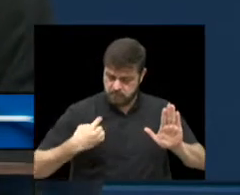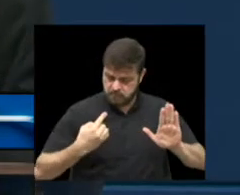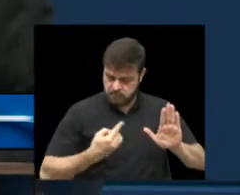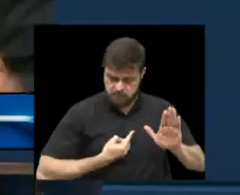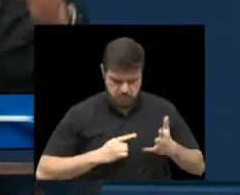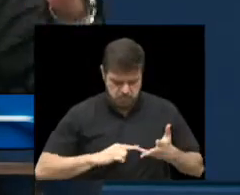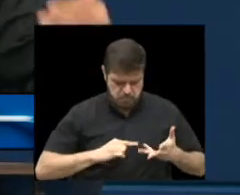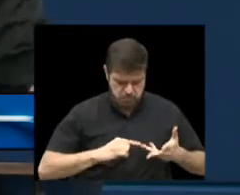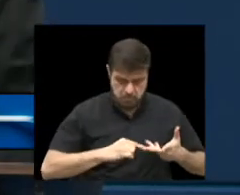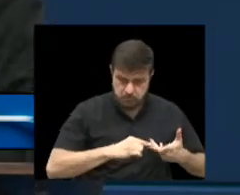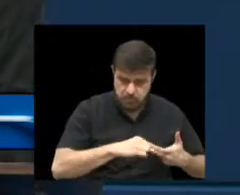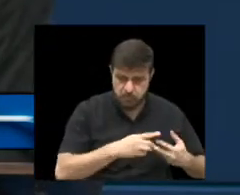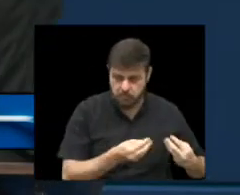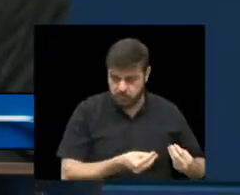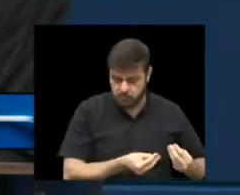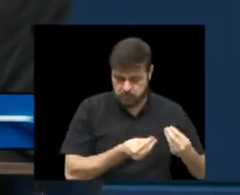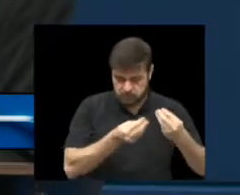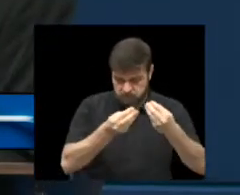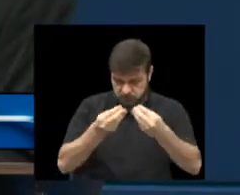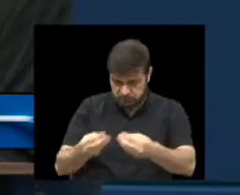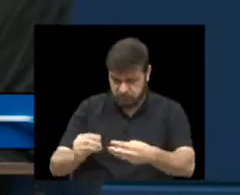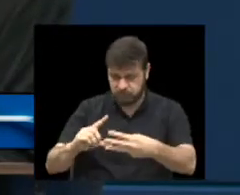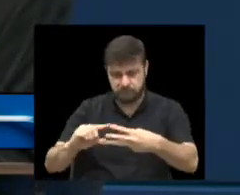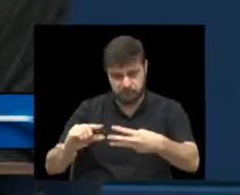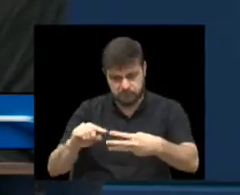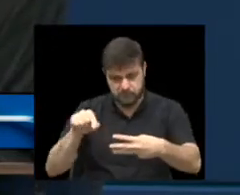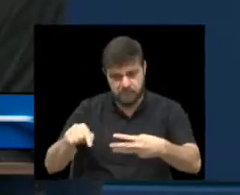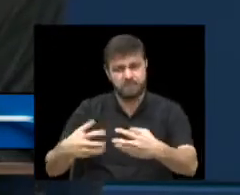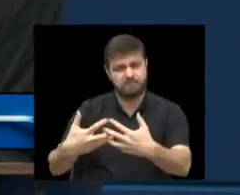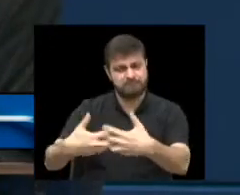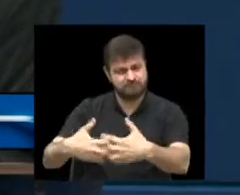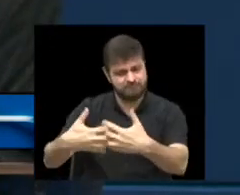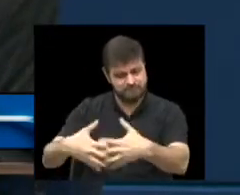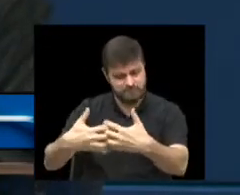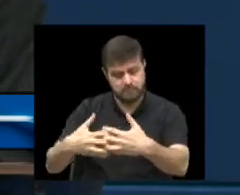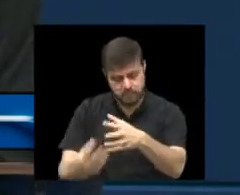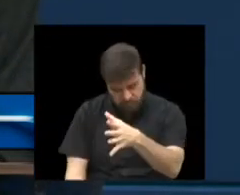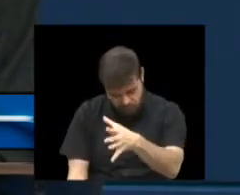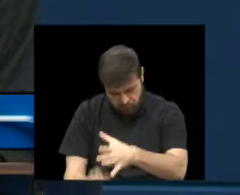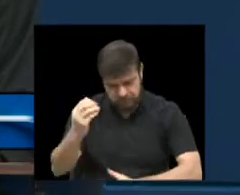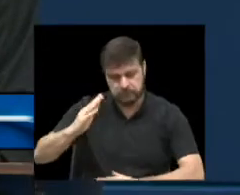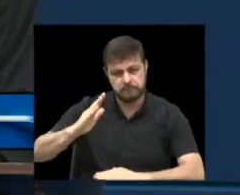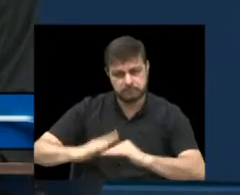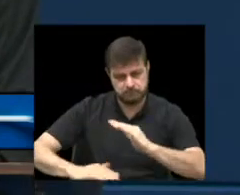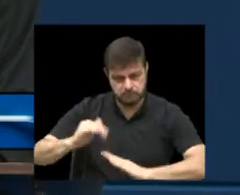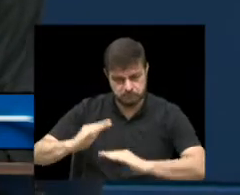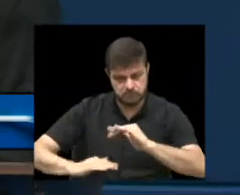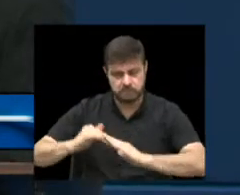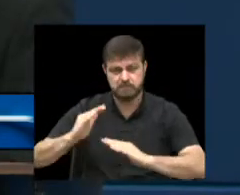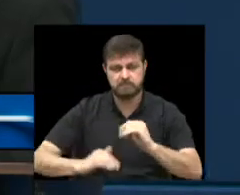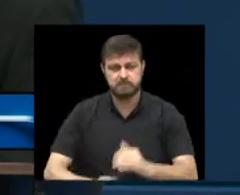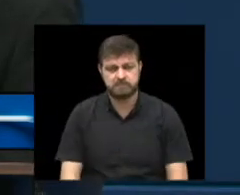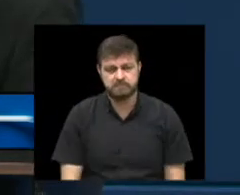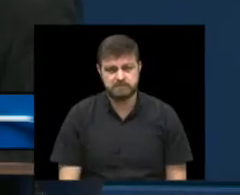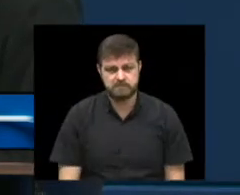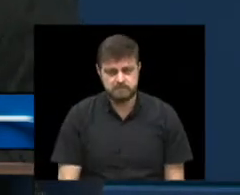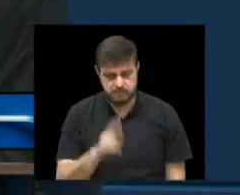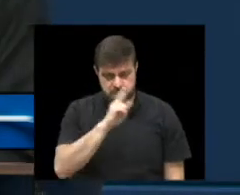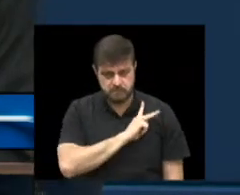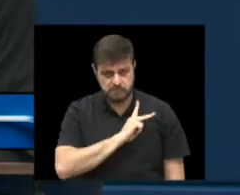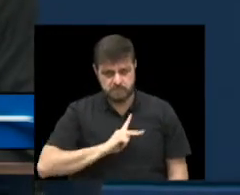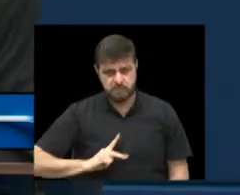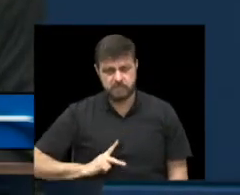enumerar e encaminhar para a INDEC serão efetivamente implementadas. Senhor presidente,